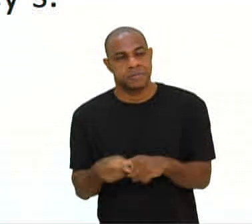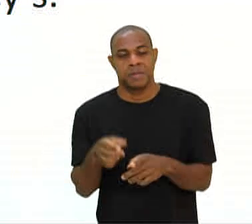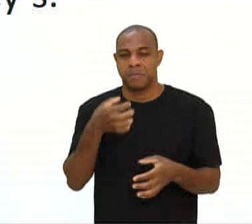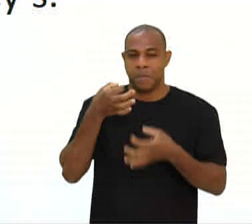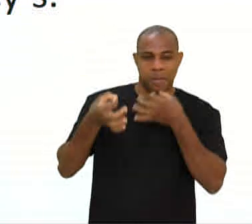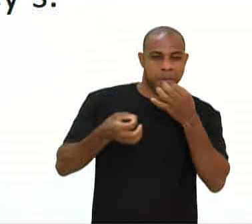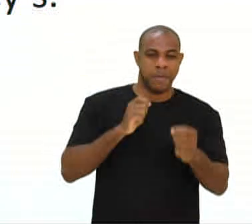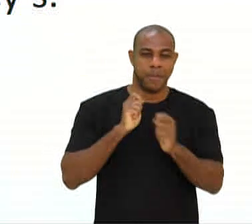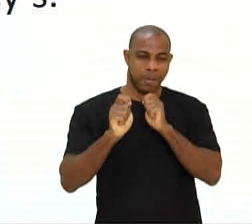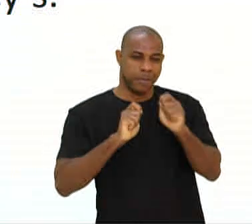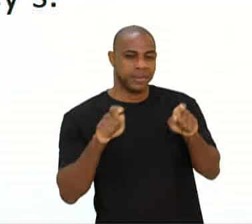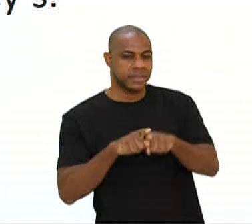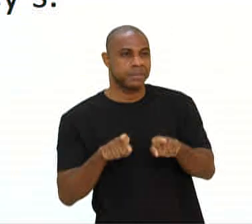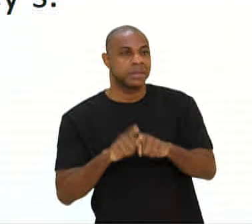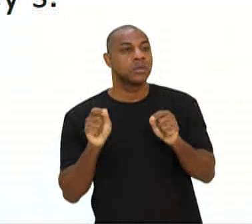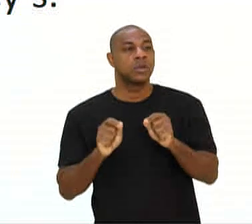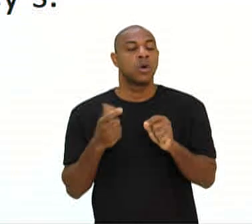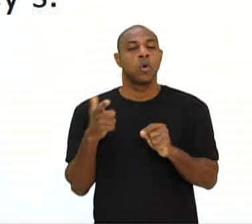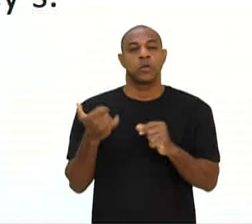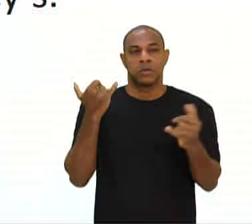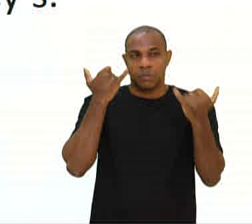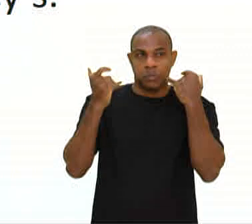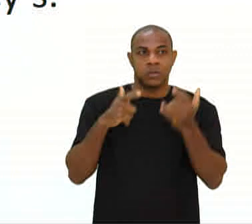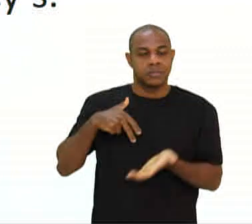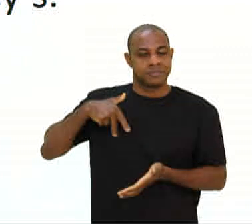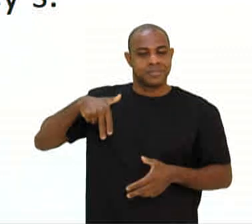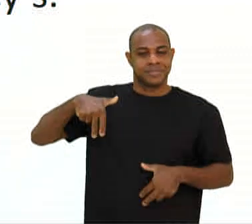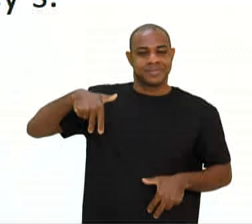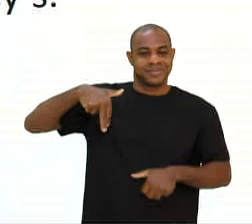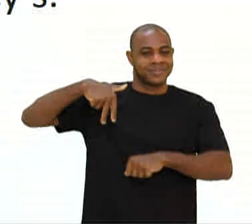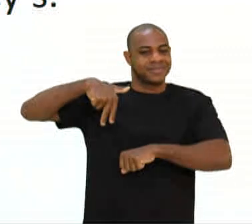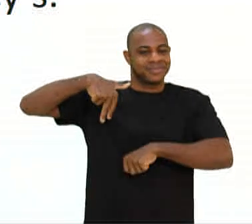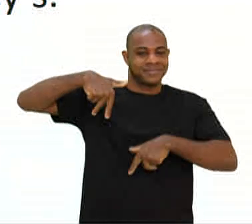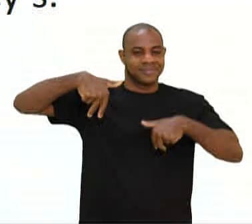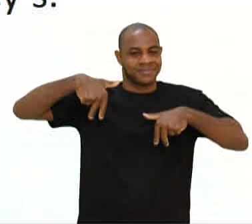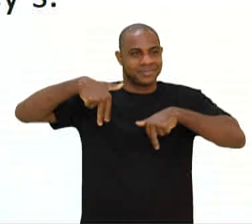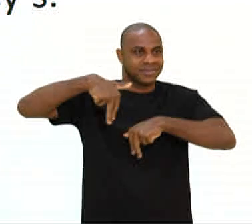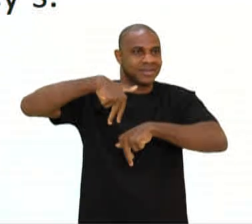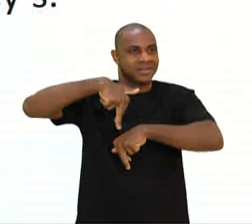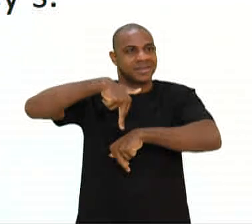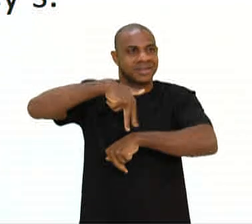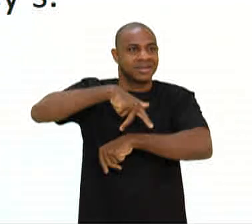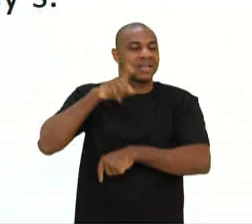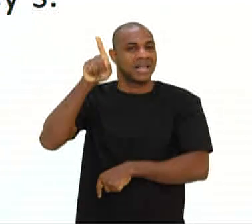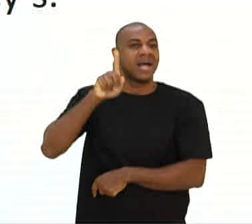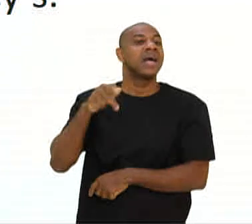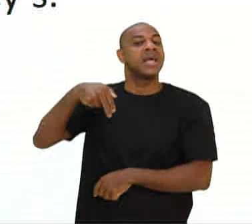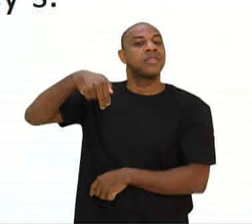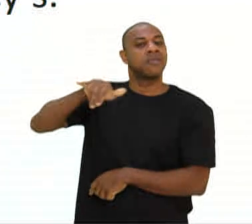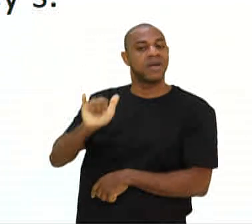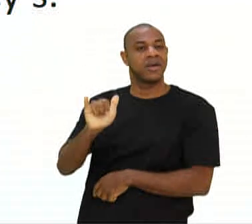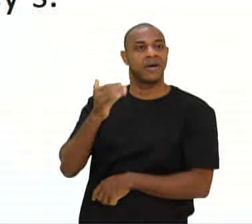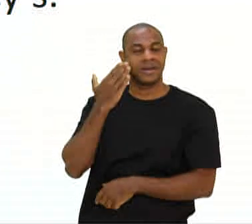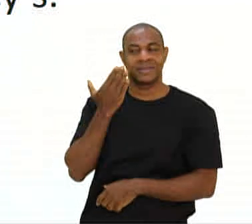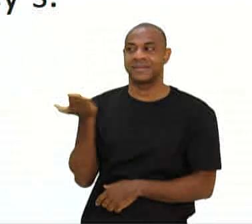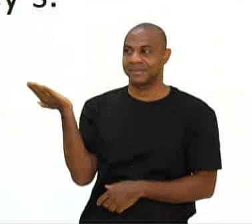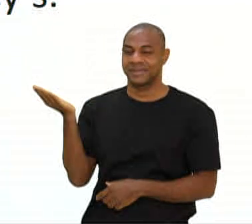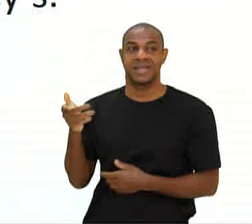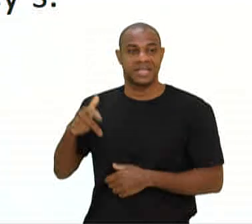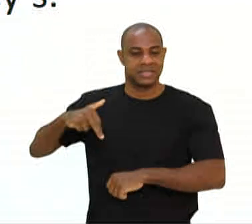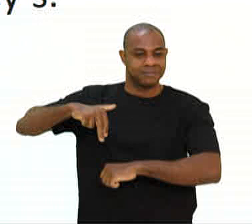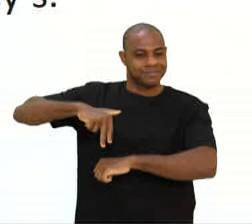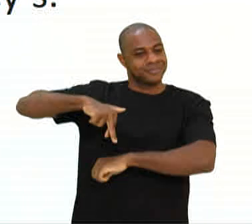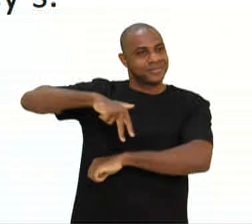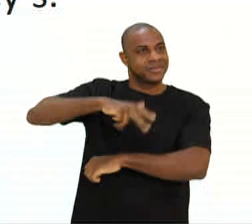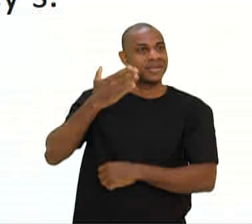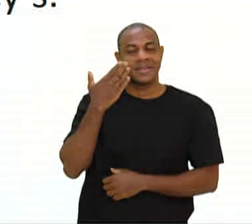ou outras informações o desfile em Nova York, que cruza perto do Central Park. Então, esse desfile